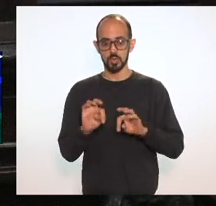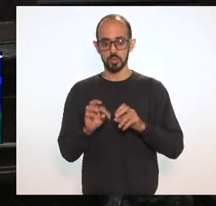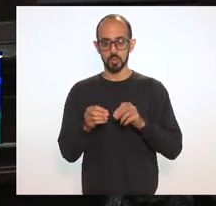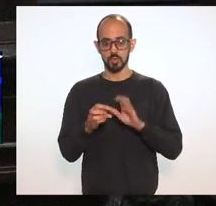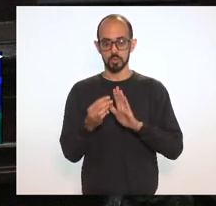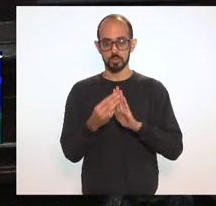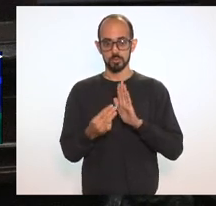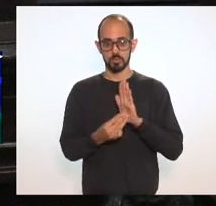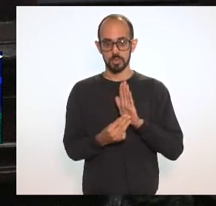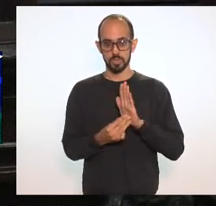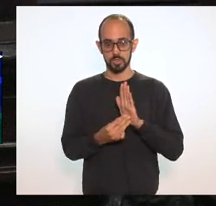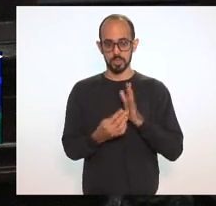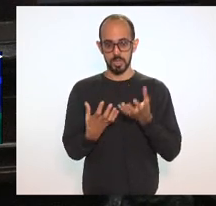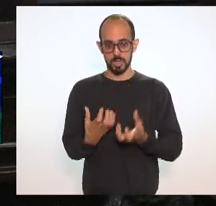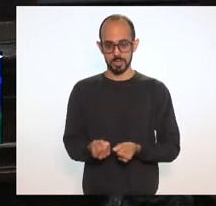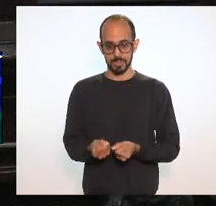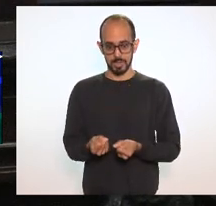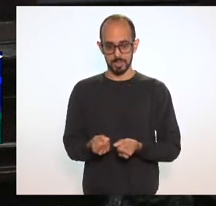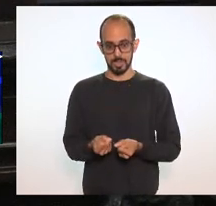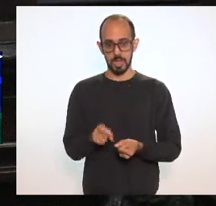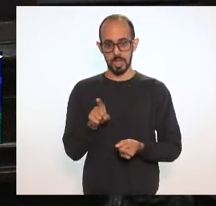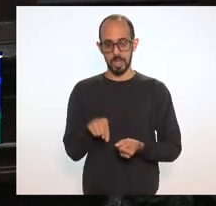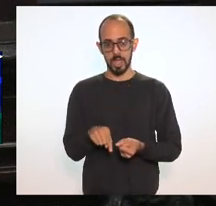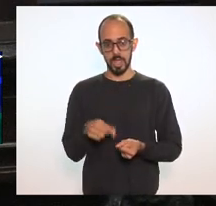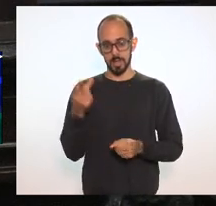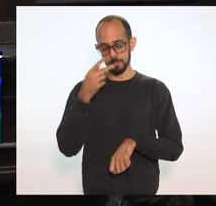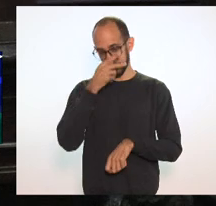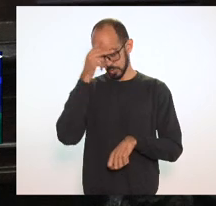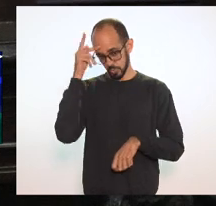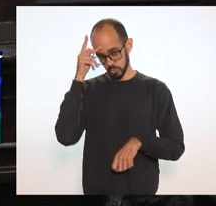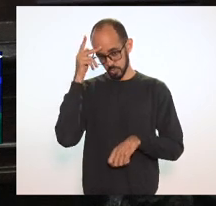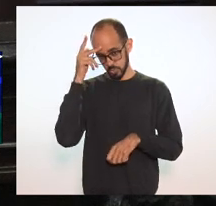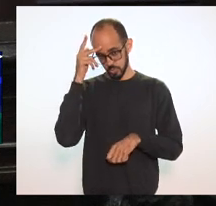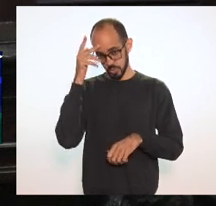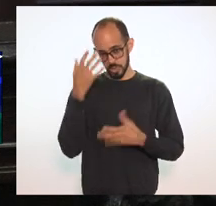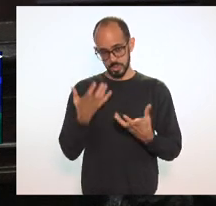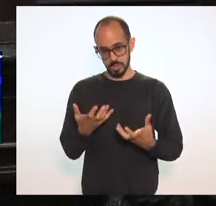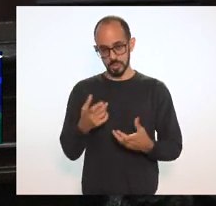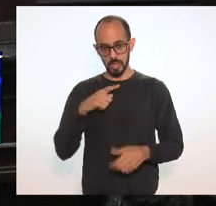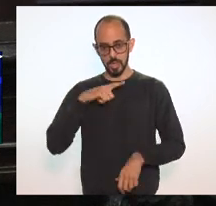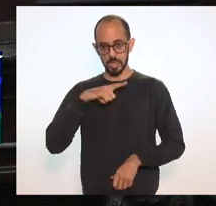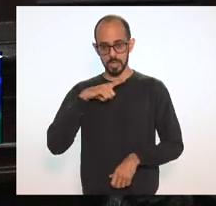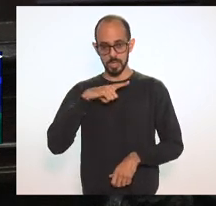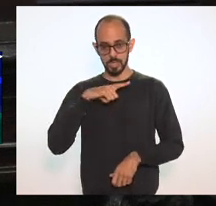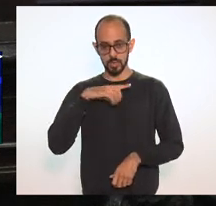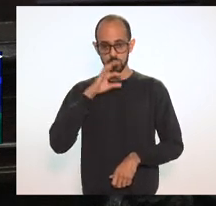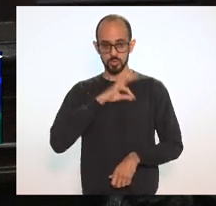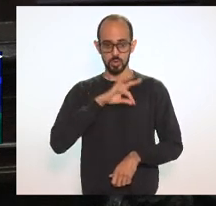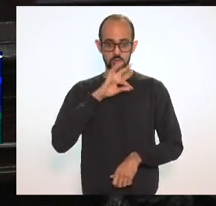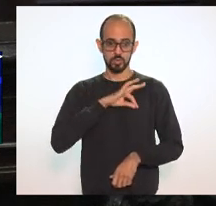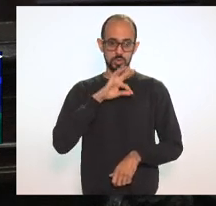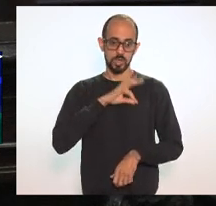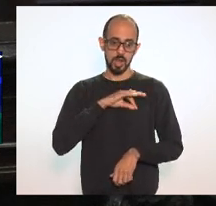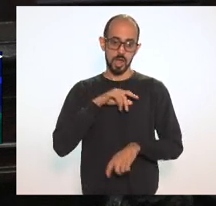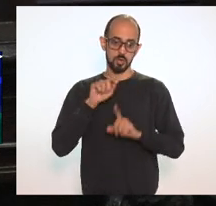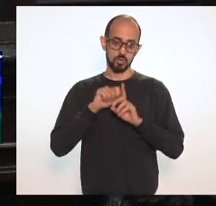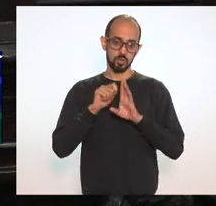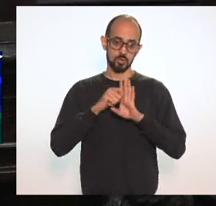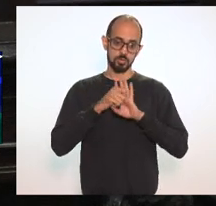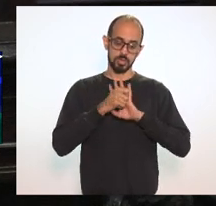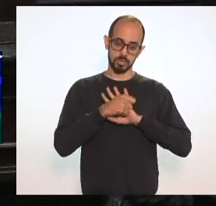autoritárias determinadas pelo Estado a justamente quem tem a sua gorda remuneração garantida mês a